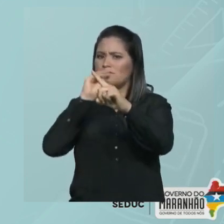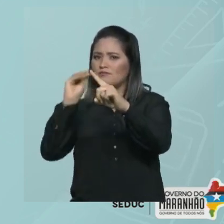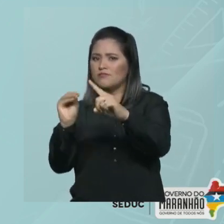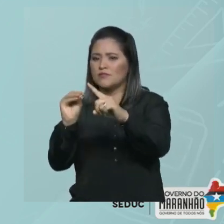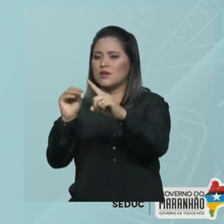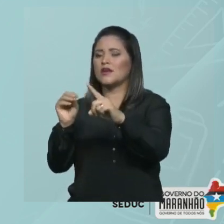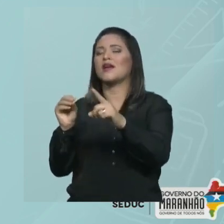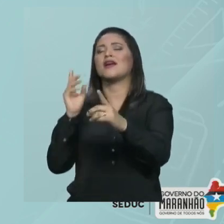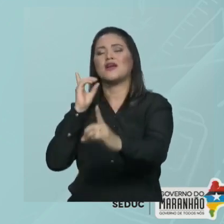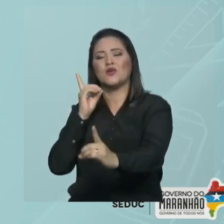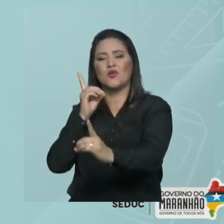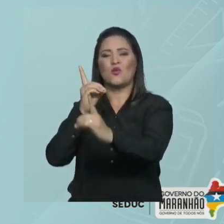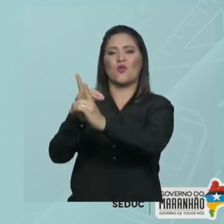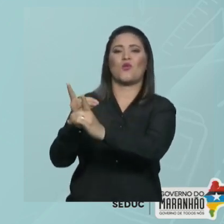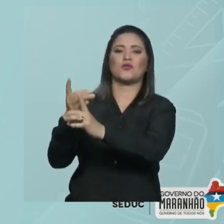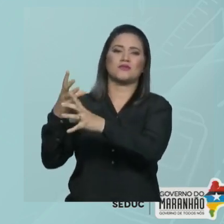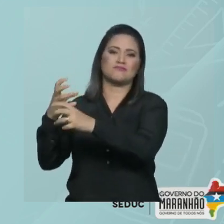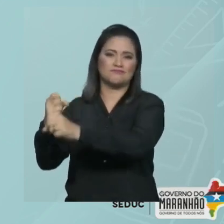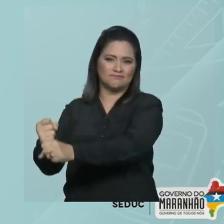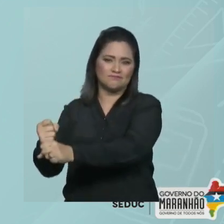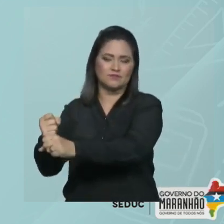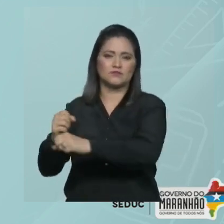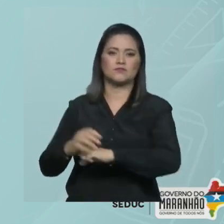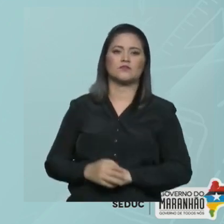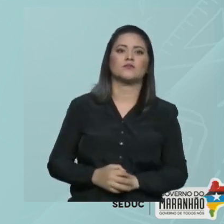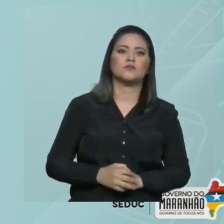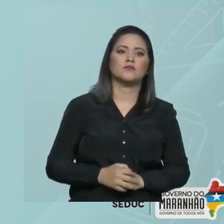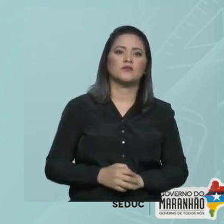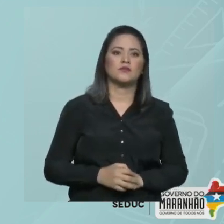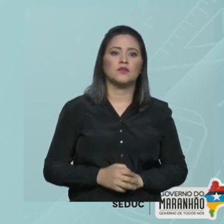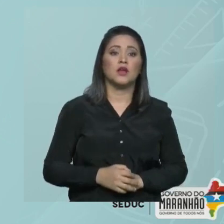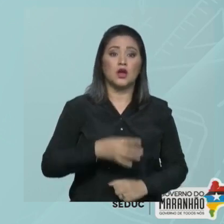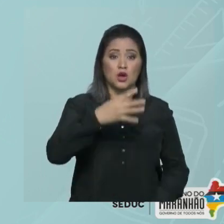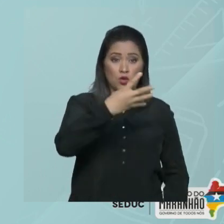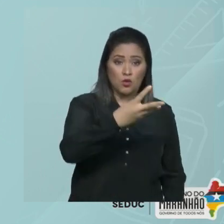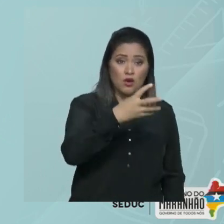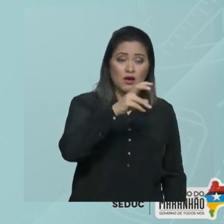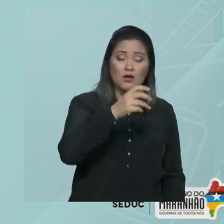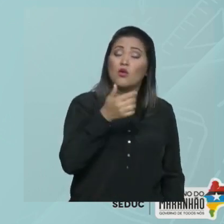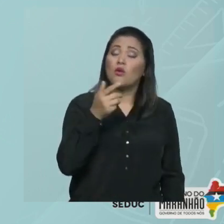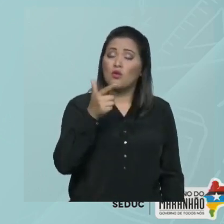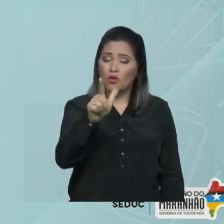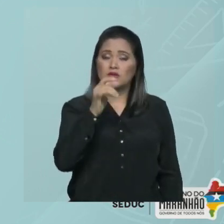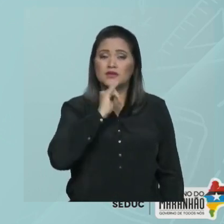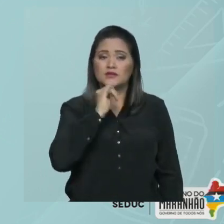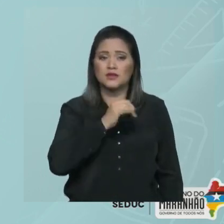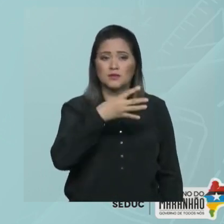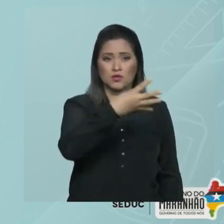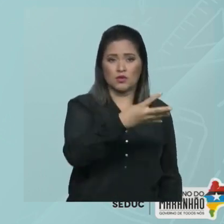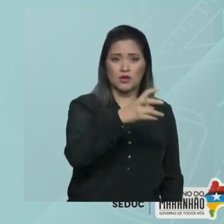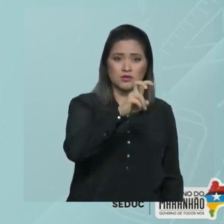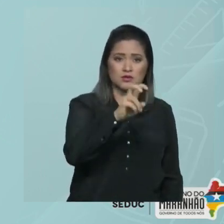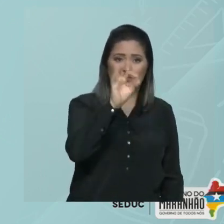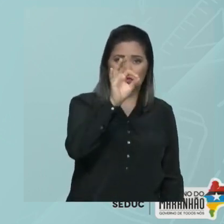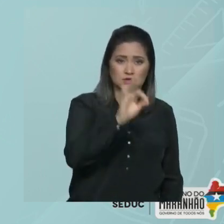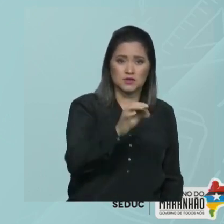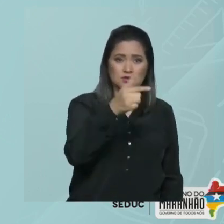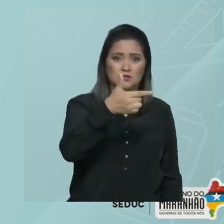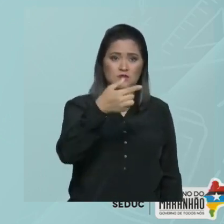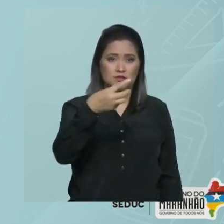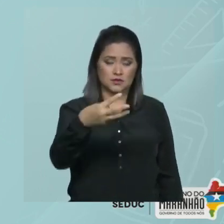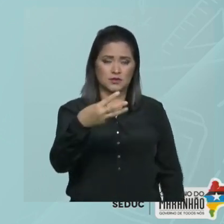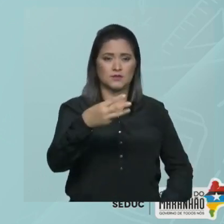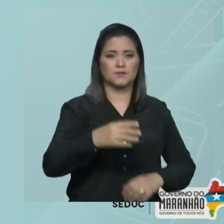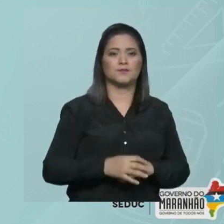de 223. Então, observa o seguinte. Primeira coisa, transforma para porcentagem. Ou melhor, para